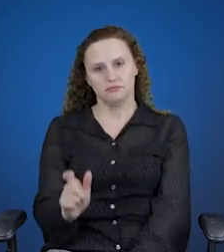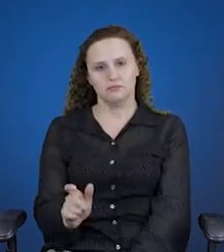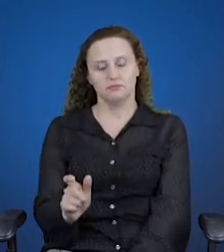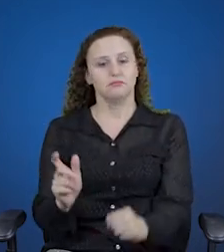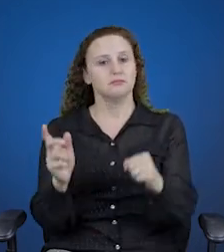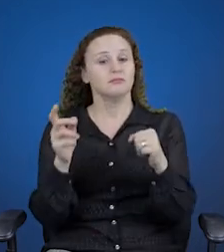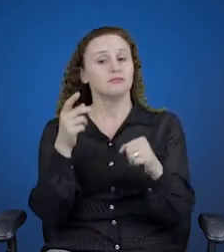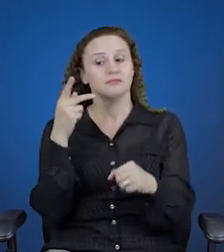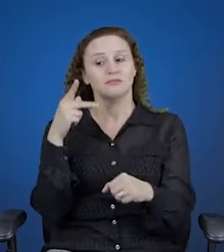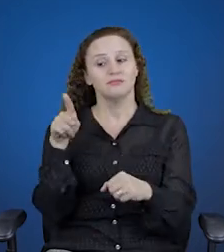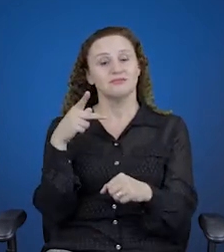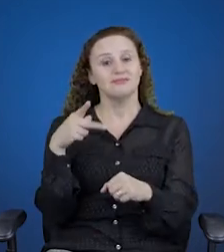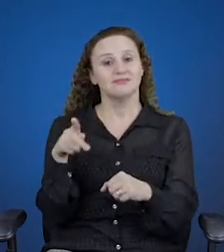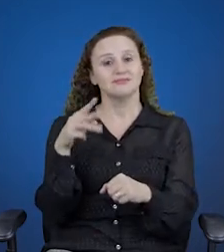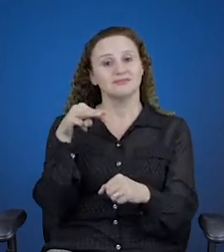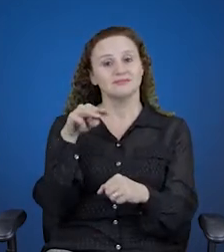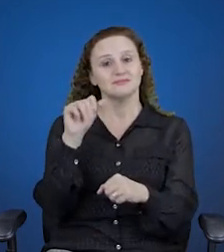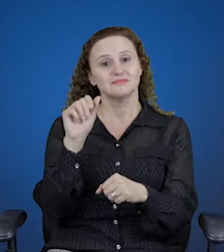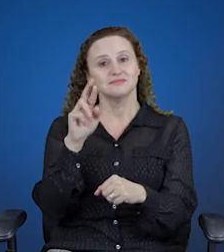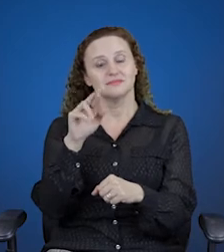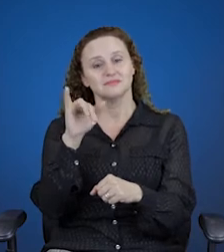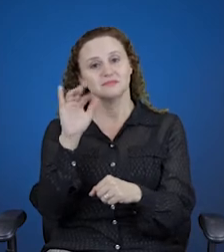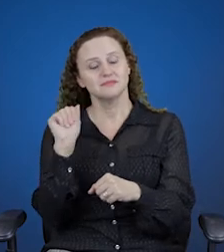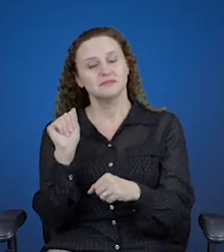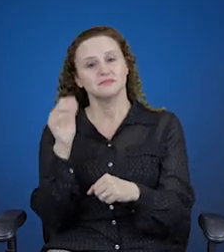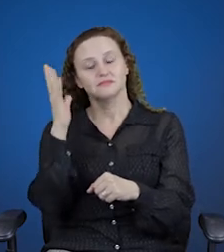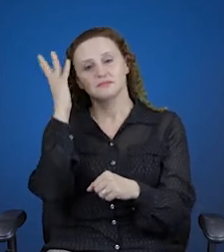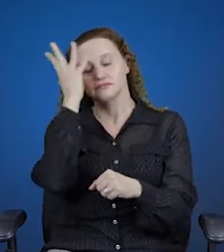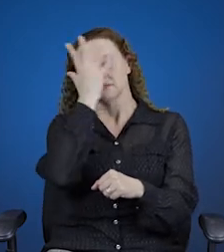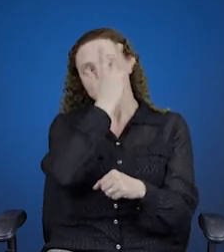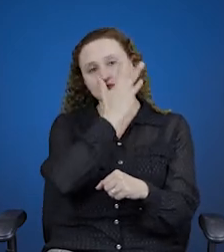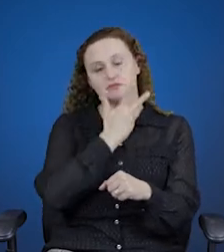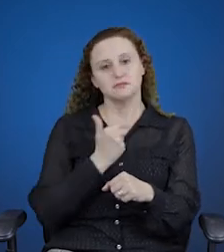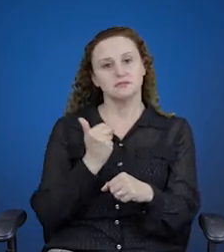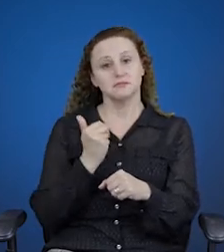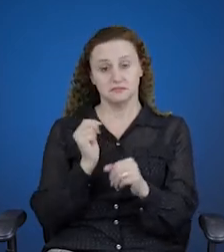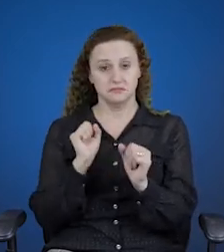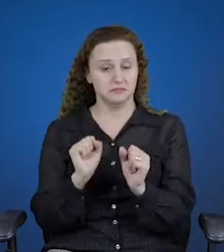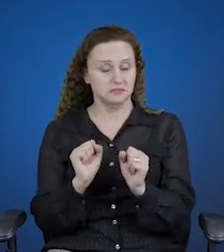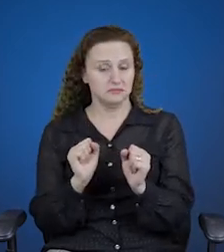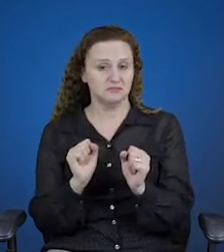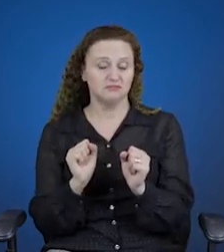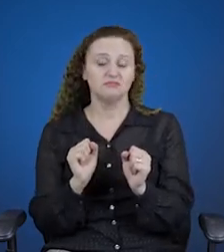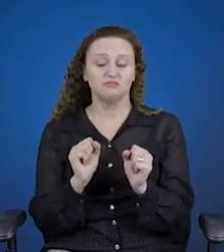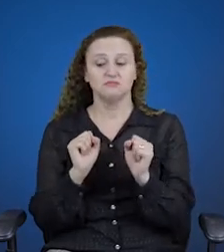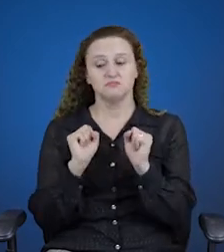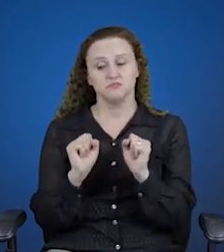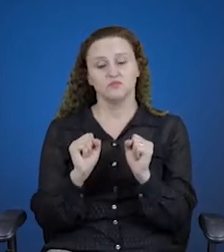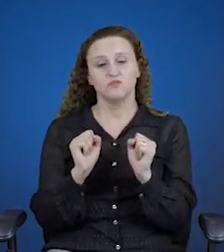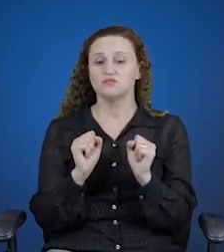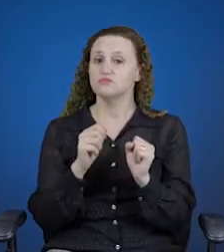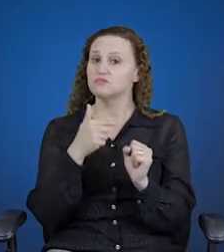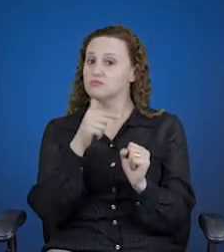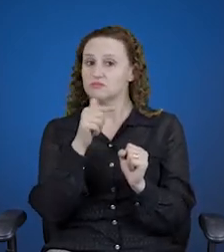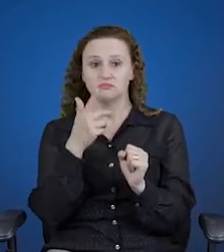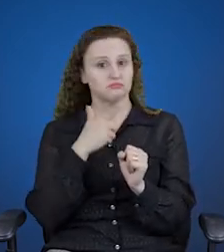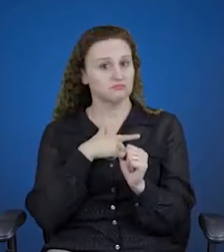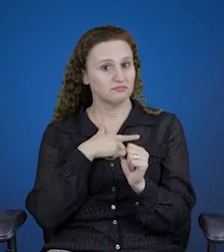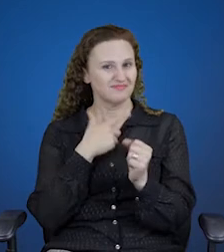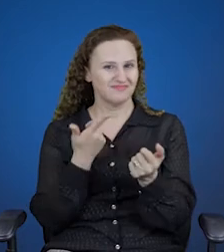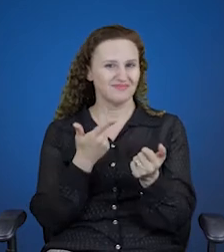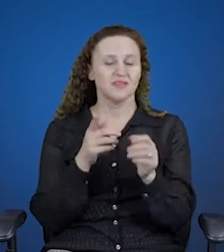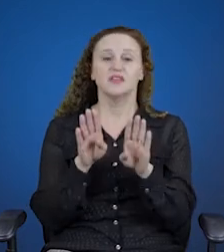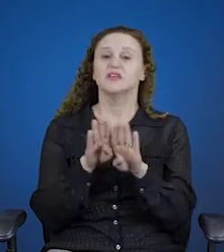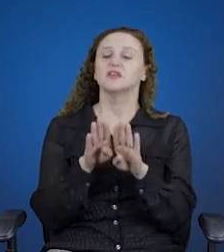a Maria simplesmente é bonita assim como poderia não ser se eu digo João está